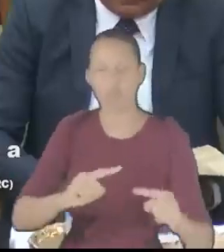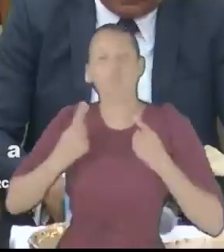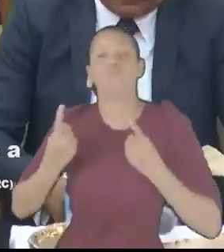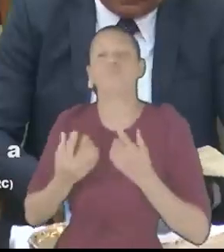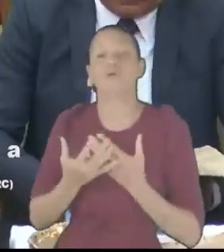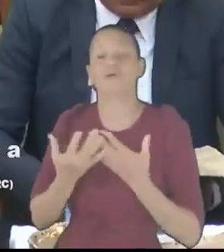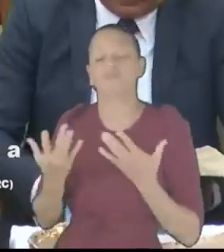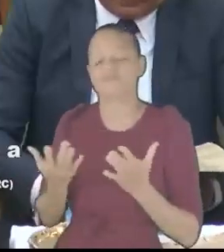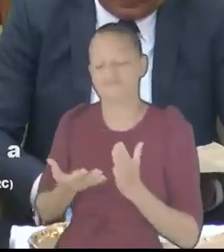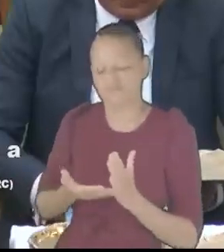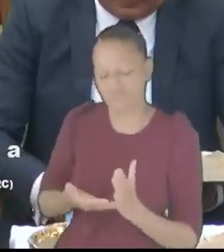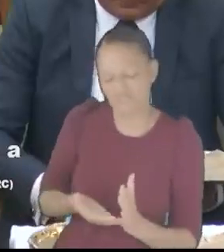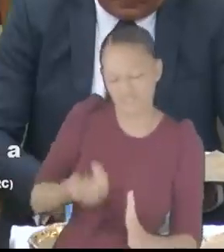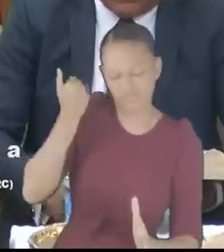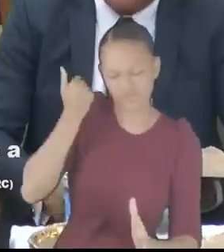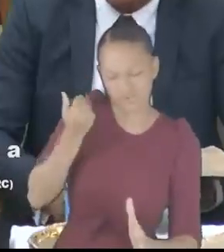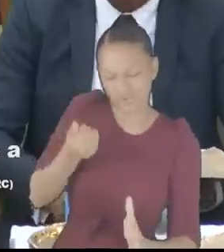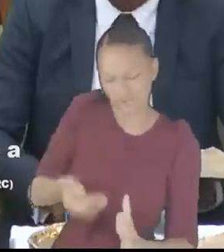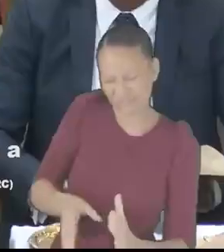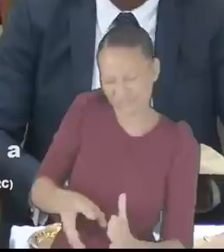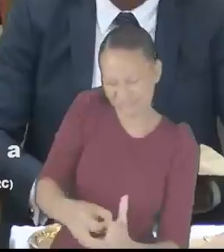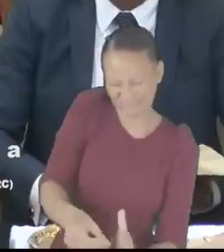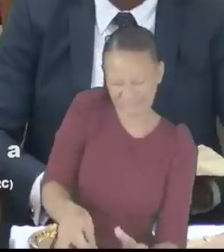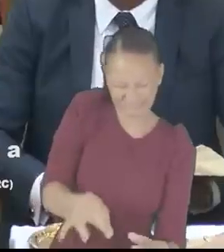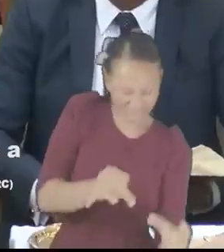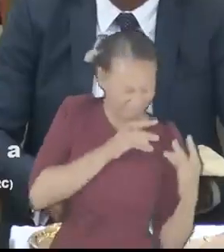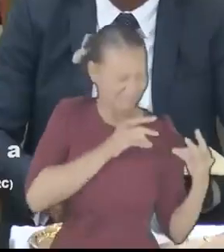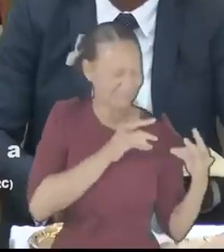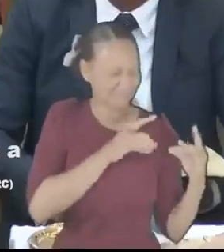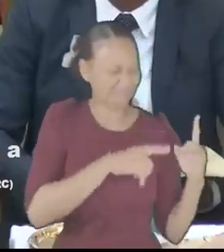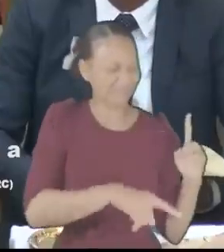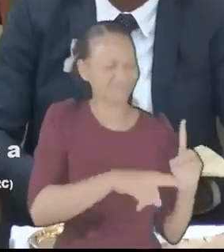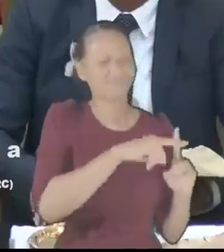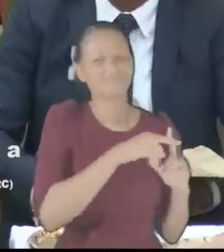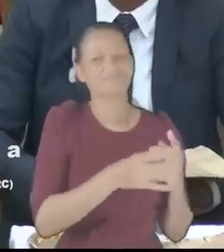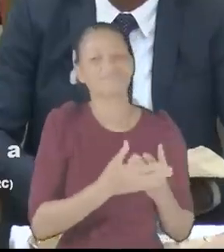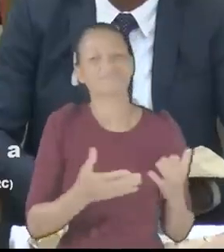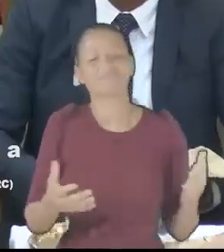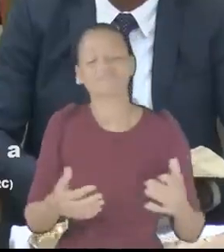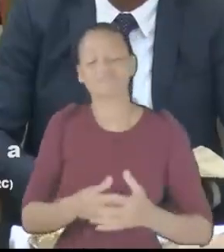nós, cravando-a na cruz.